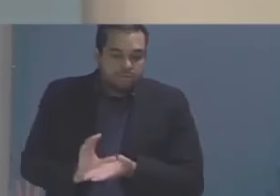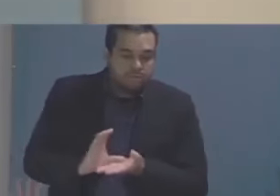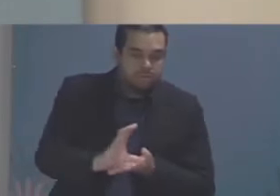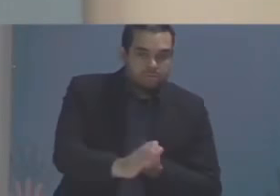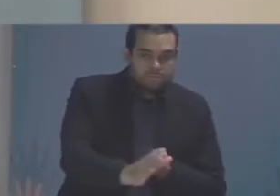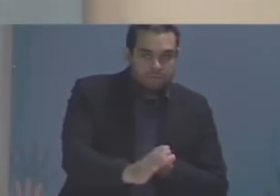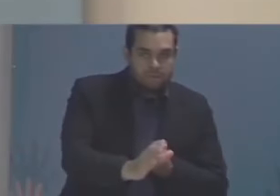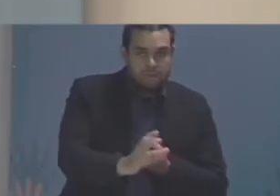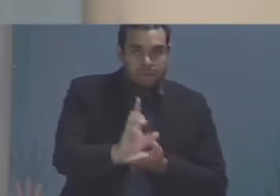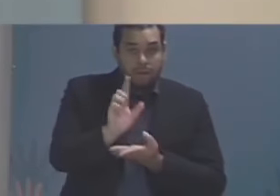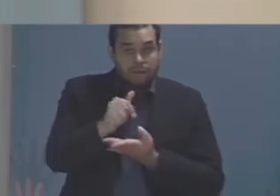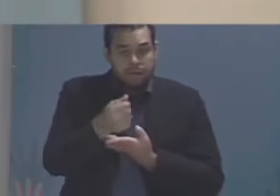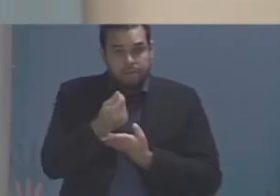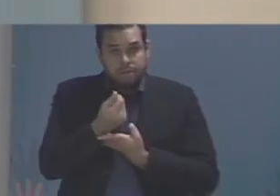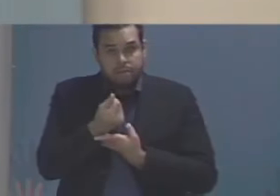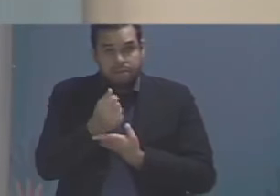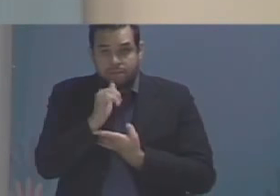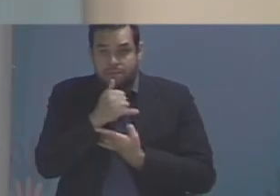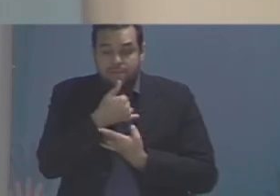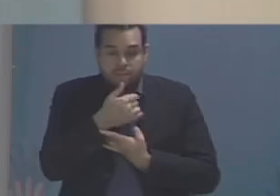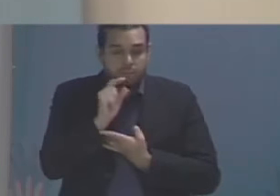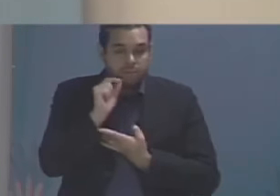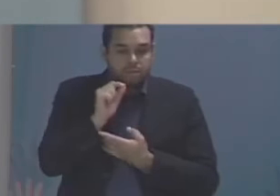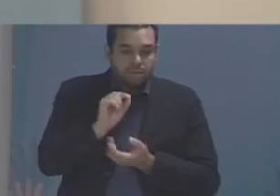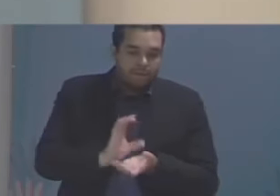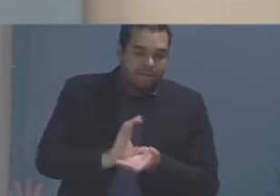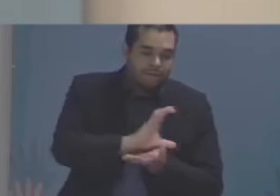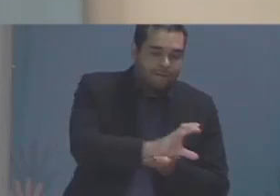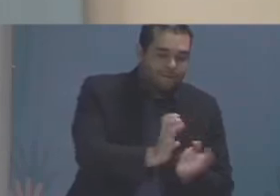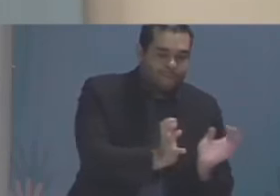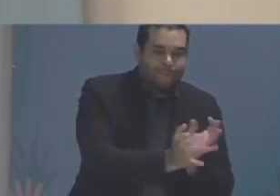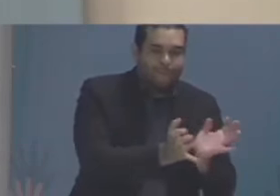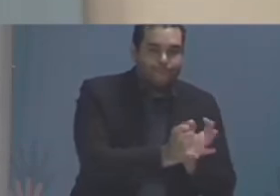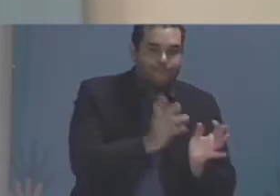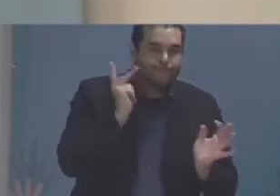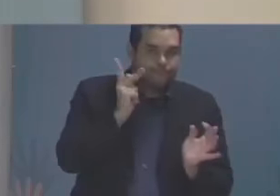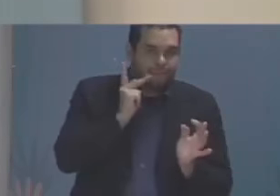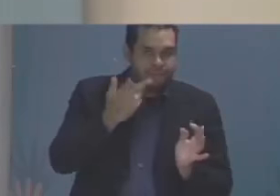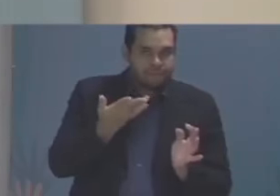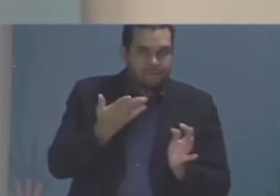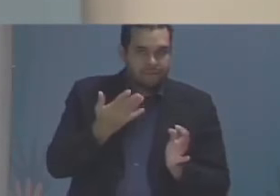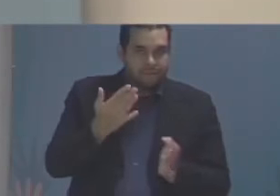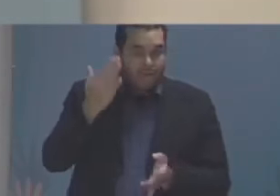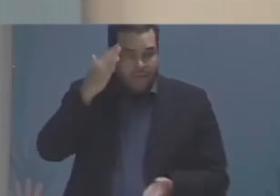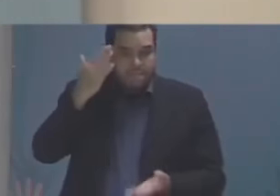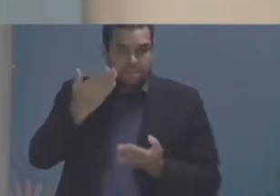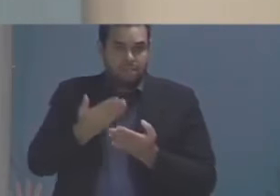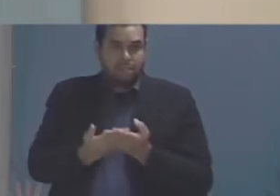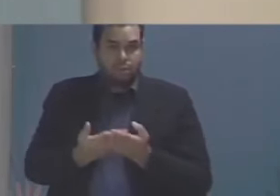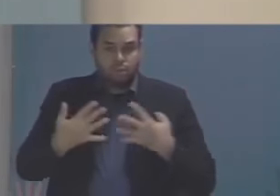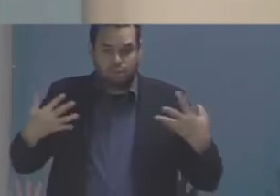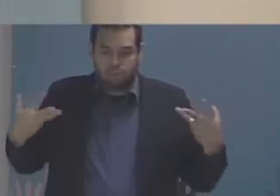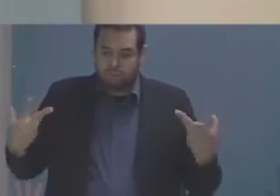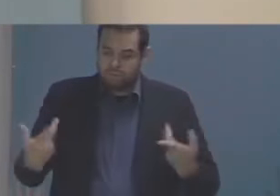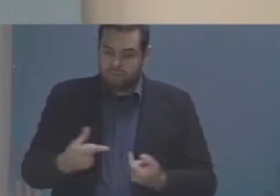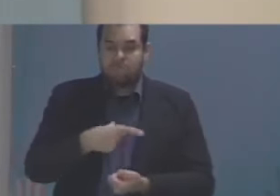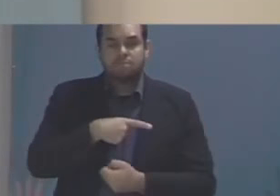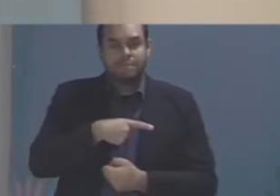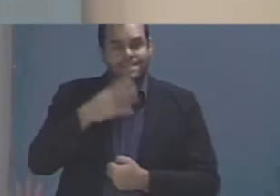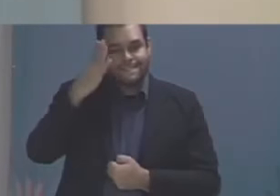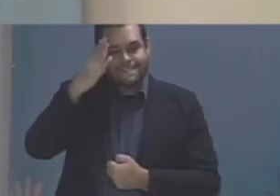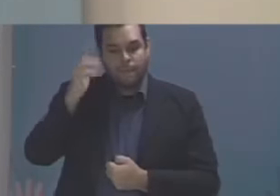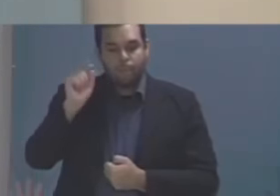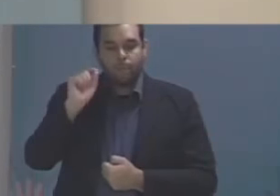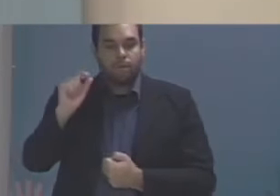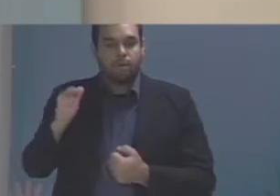tão triste, que é justamente favorecer um partido político. Eu considero que todos nós aqui temos liberdade para saber o